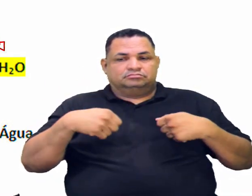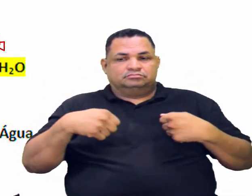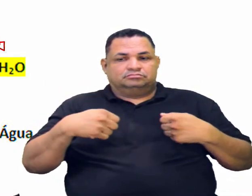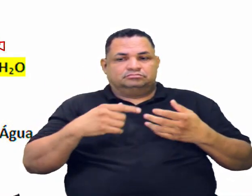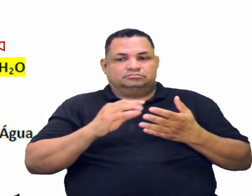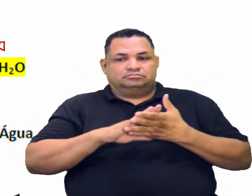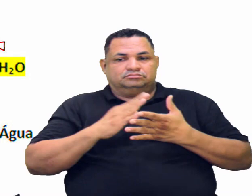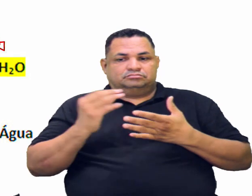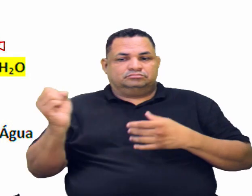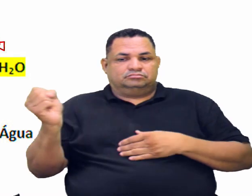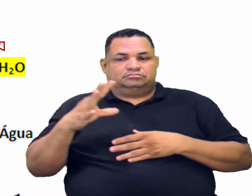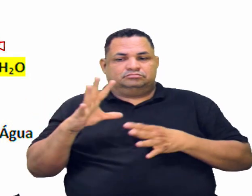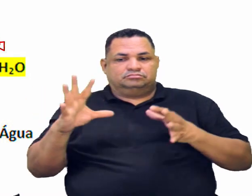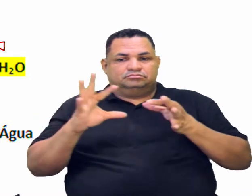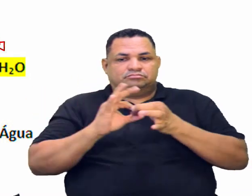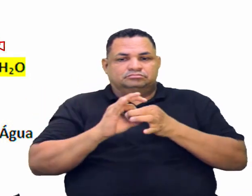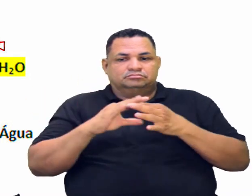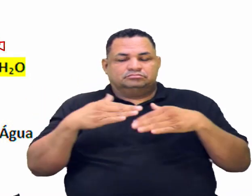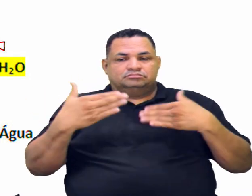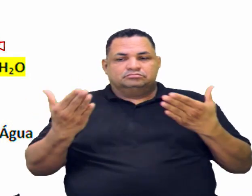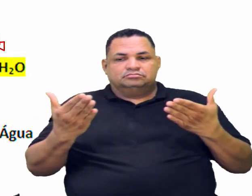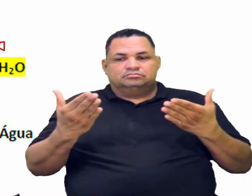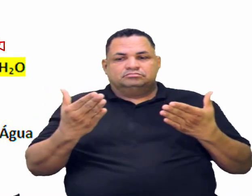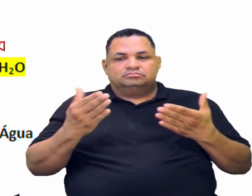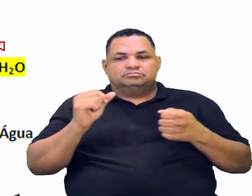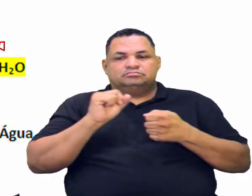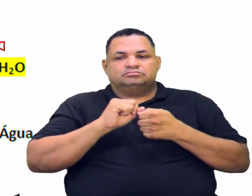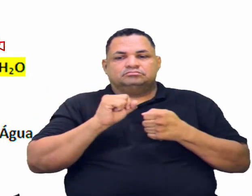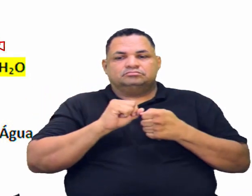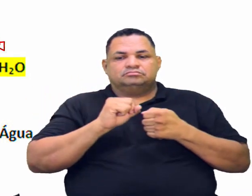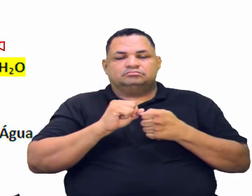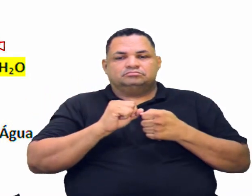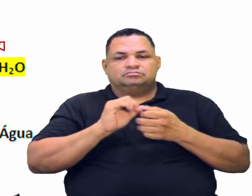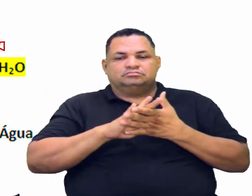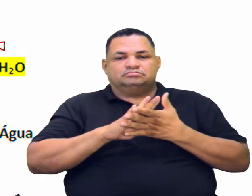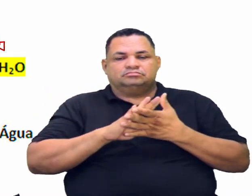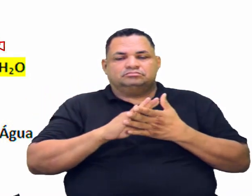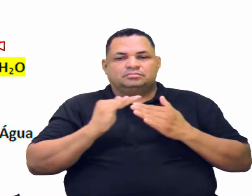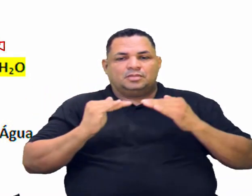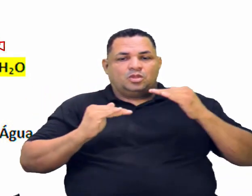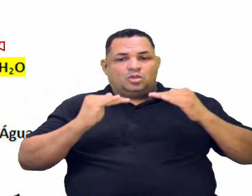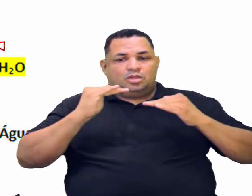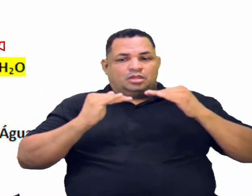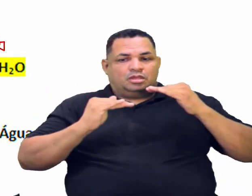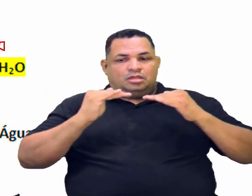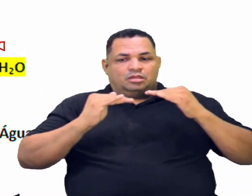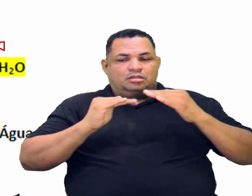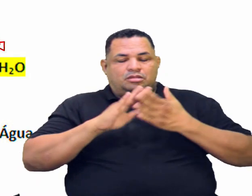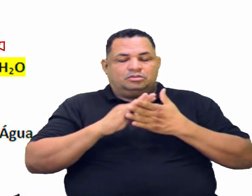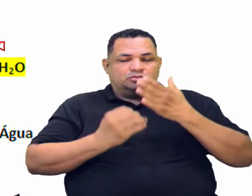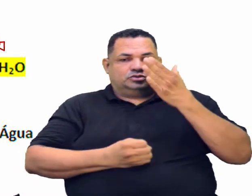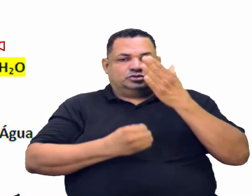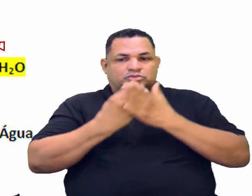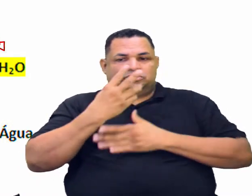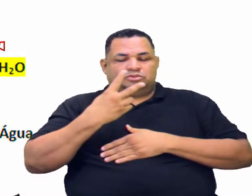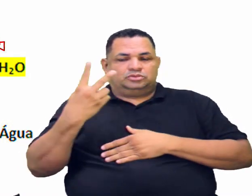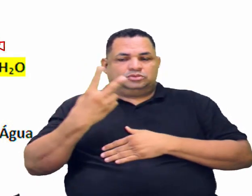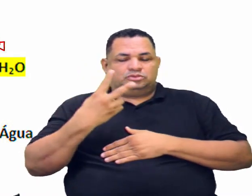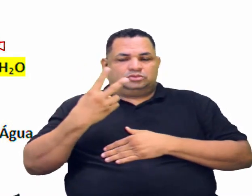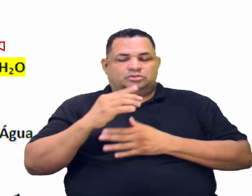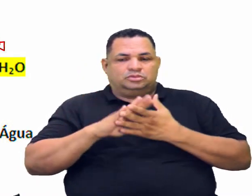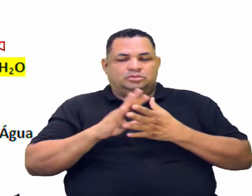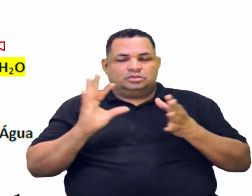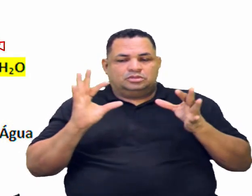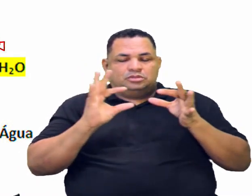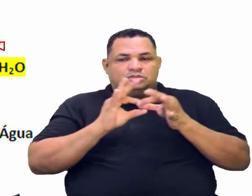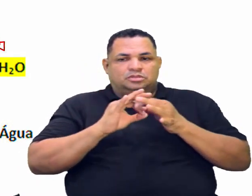necessitados de uma nova ligação. E aí eles fazem o quê? Eles compensam essa carência formando uma dupla ligação, uma ligação do tipo